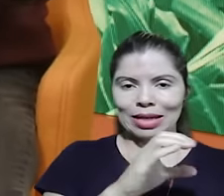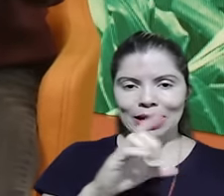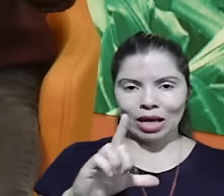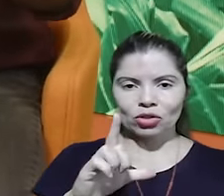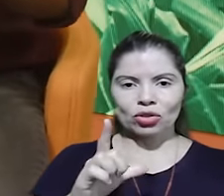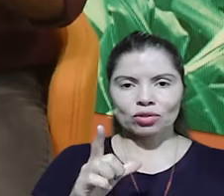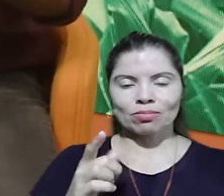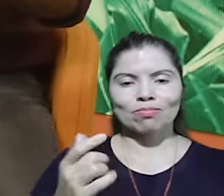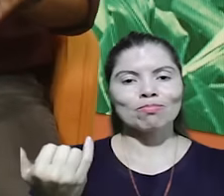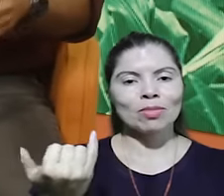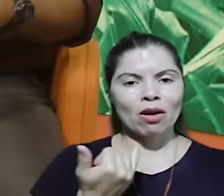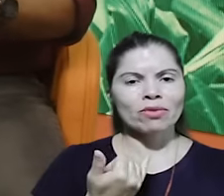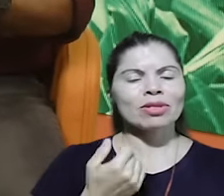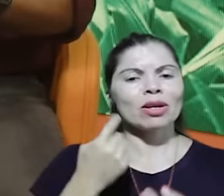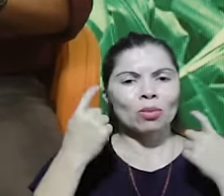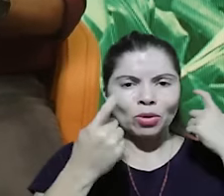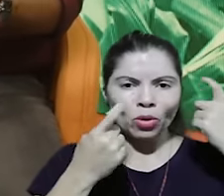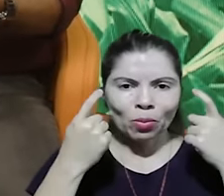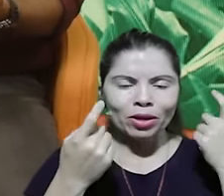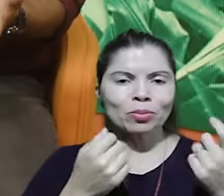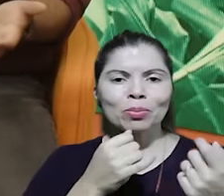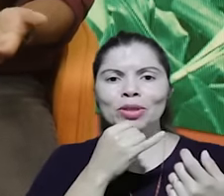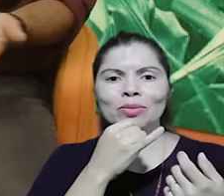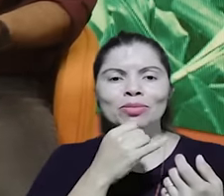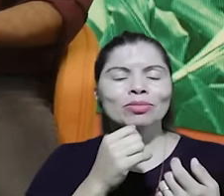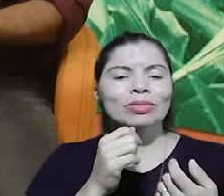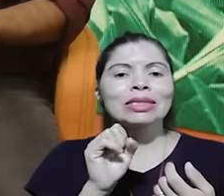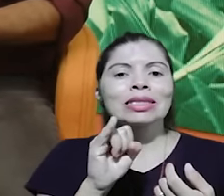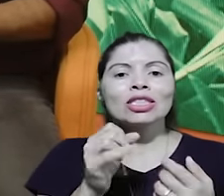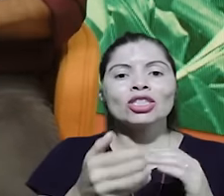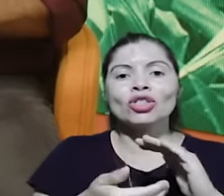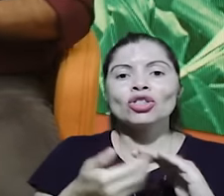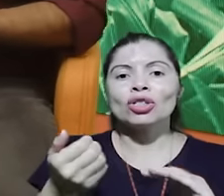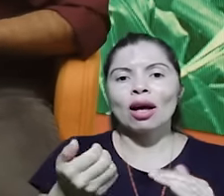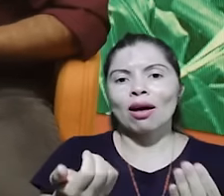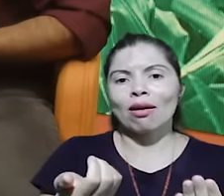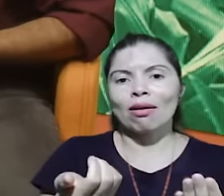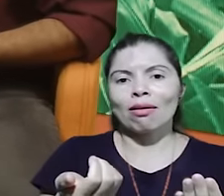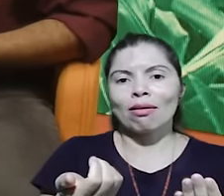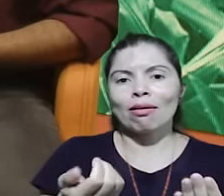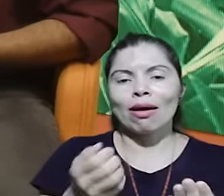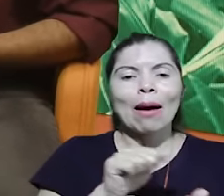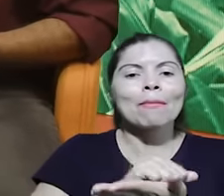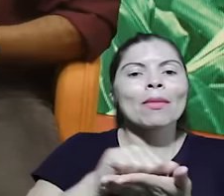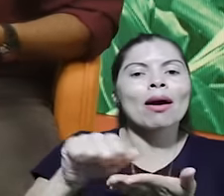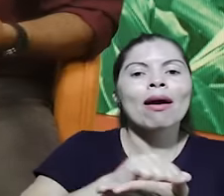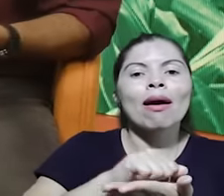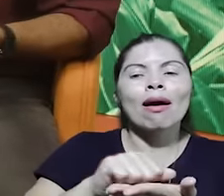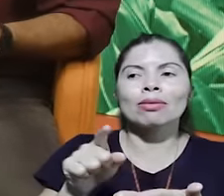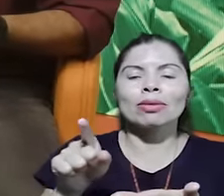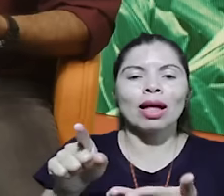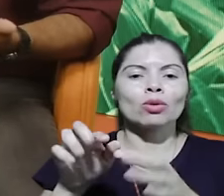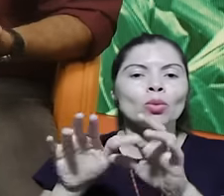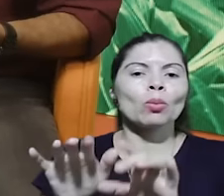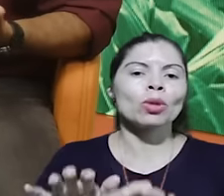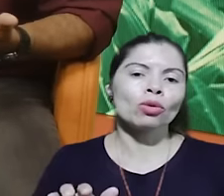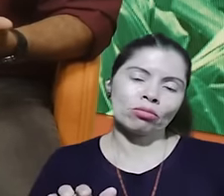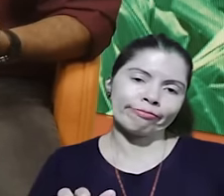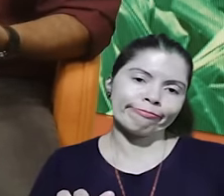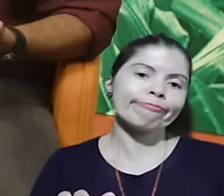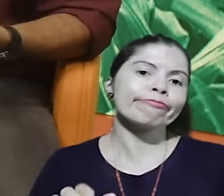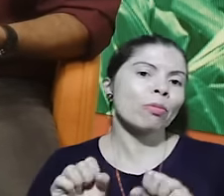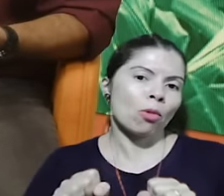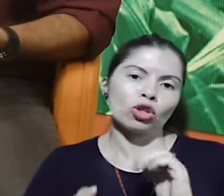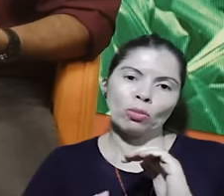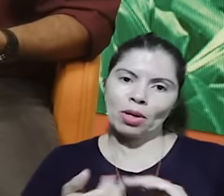se você excluir ele apagar deletar então claro que você vai perder esse esse esse esse arquivo perde esse